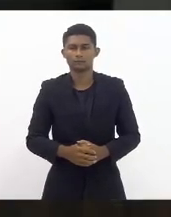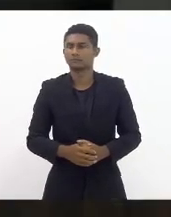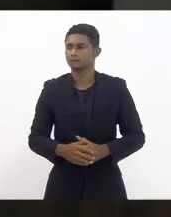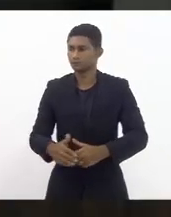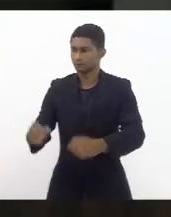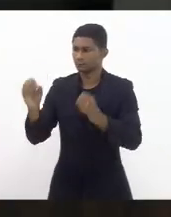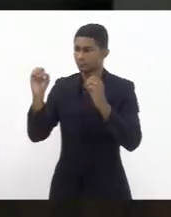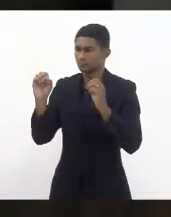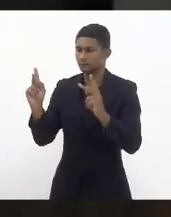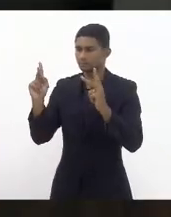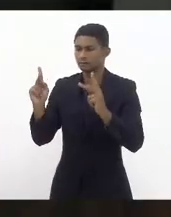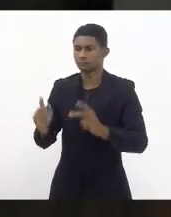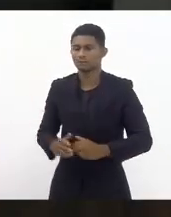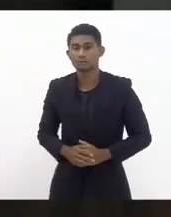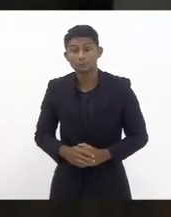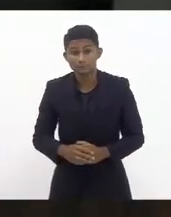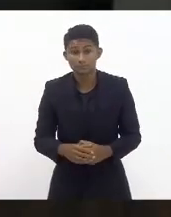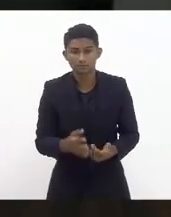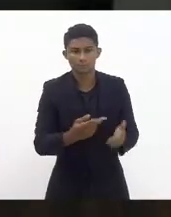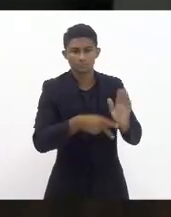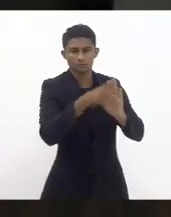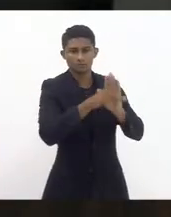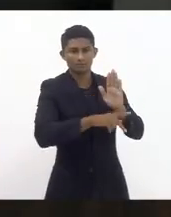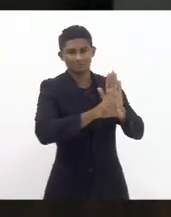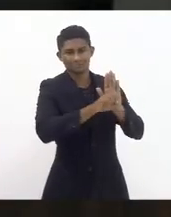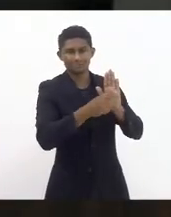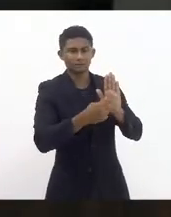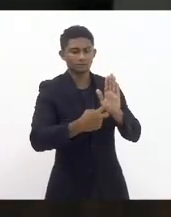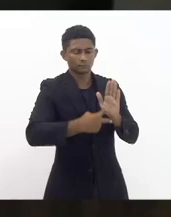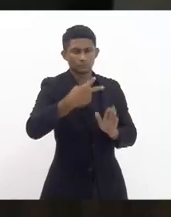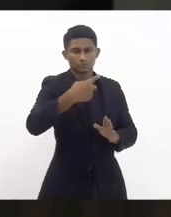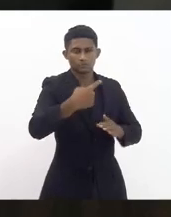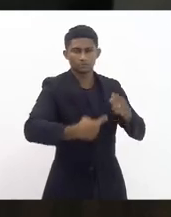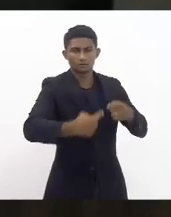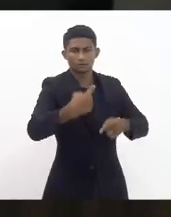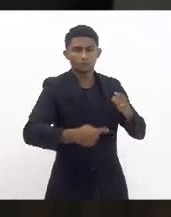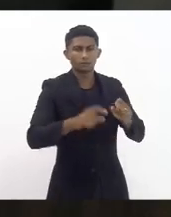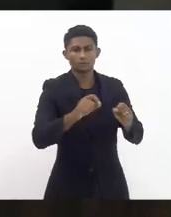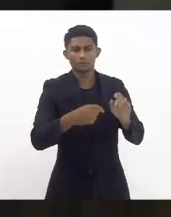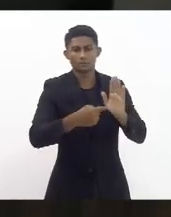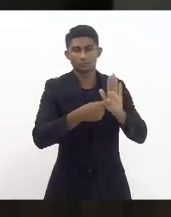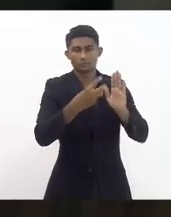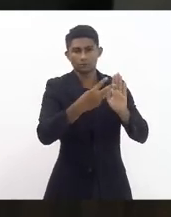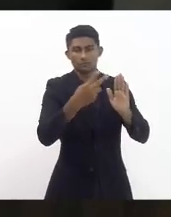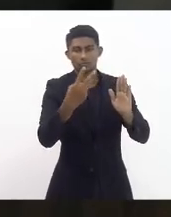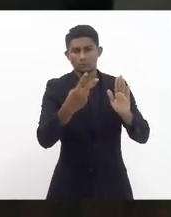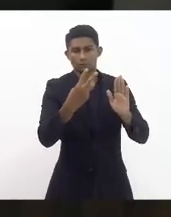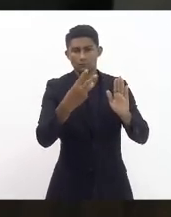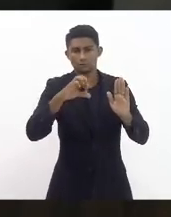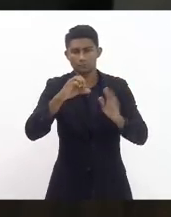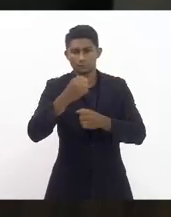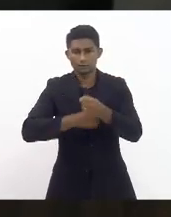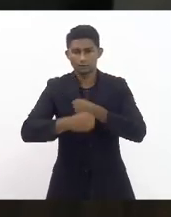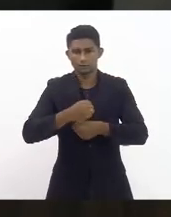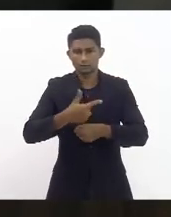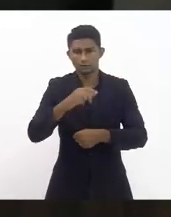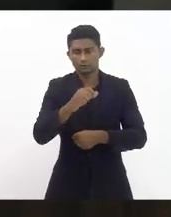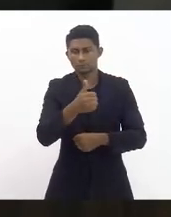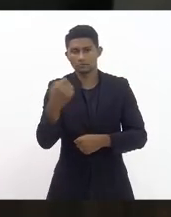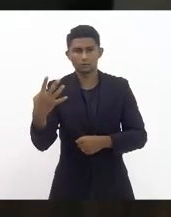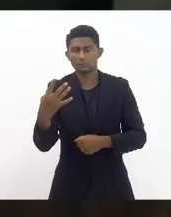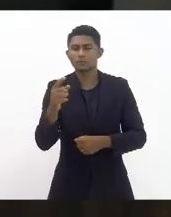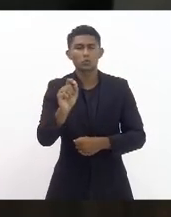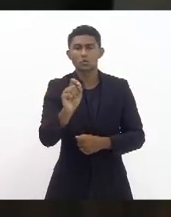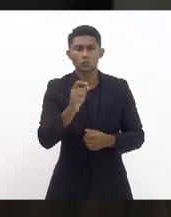Ok. Projeto de lei, em segunda discussão, projeto de lei 3239/14, de autoria do deputado Márcio Pacheco. Considera de